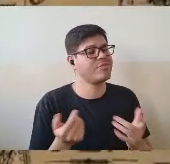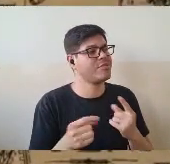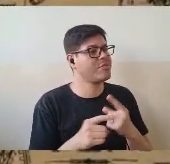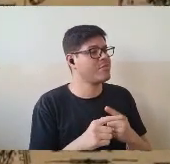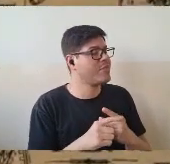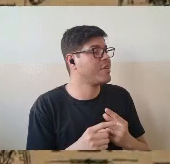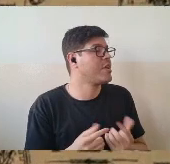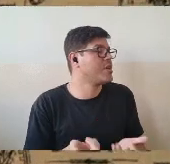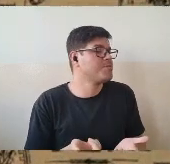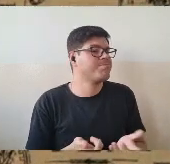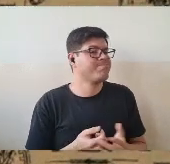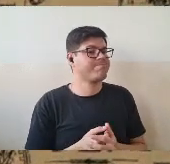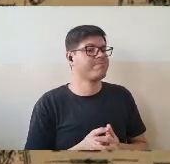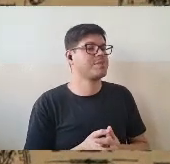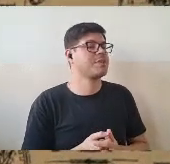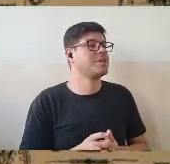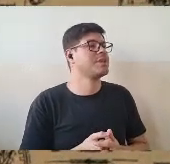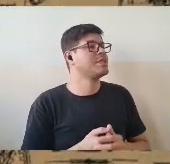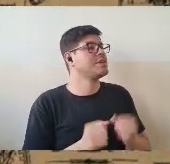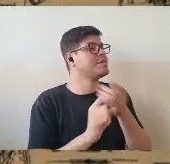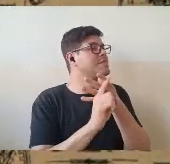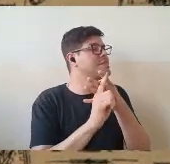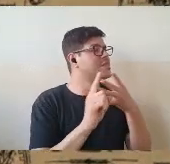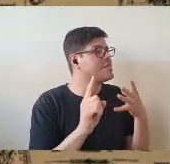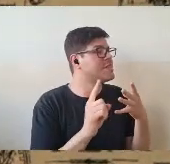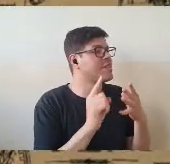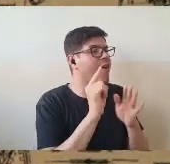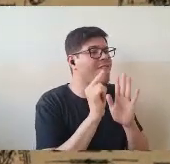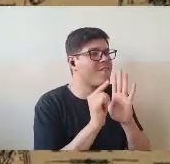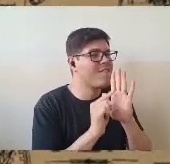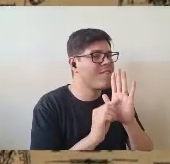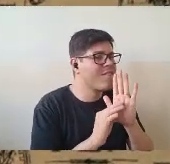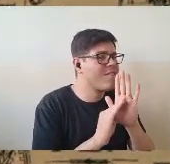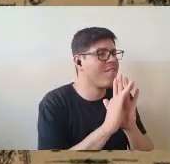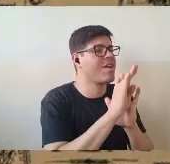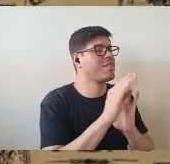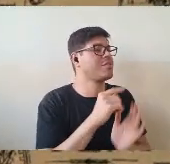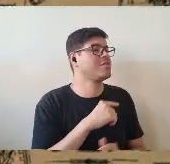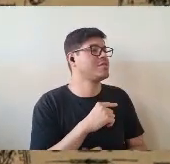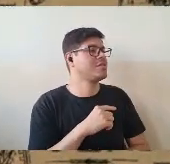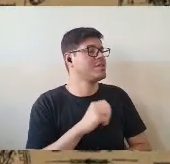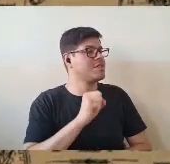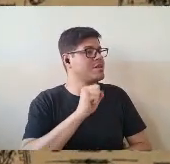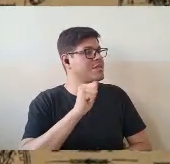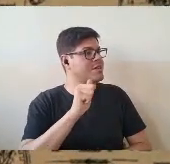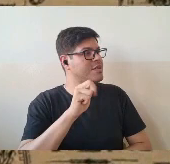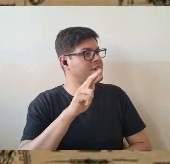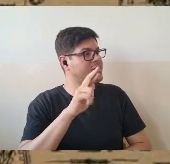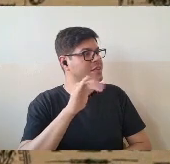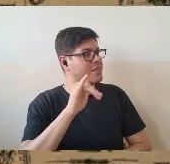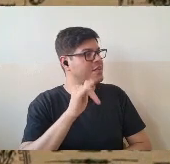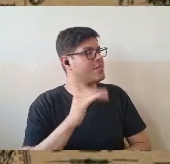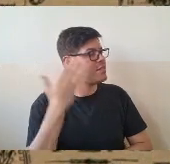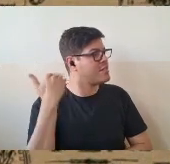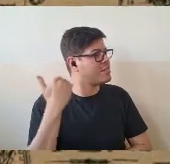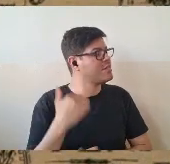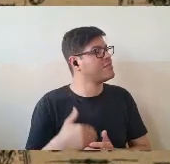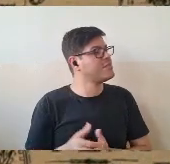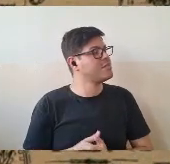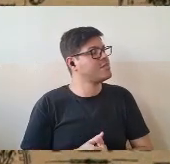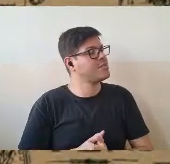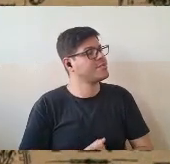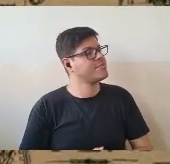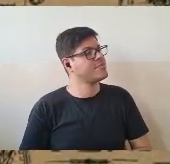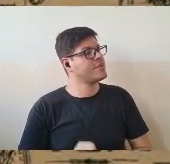estava falando. Ah, sim. Que você está entendendo? Isso Você imaginou acontece que era com uma todo coisa e mundo. não era, né? Você tem às vezes sintomas que coincidem. Você